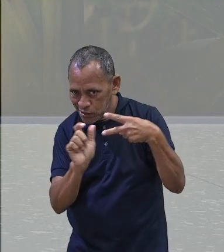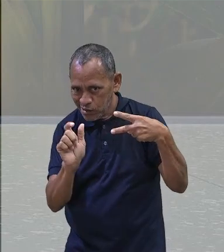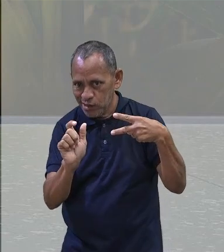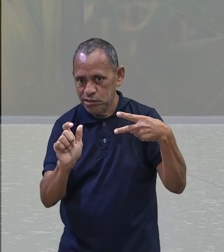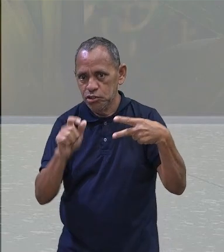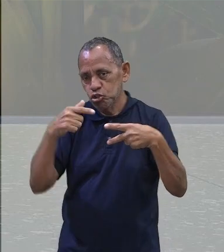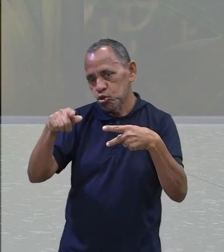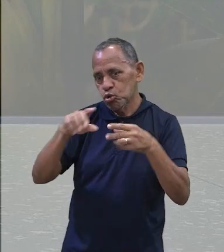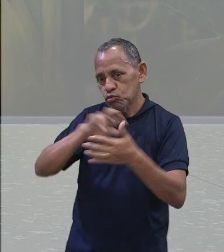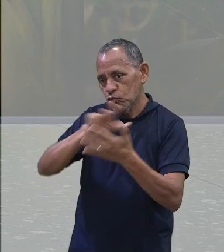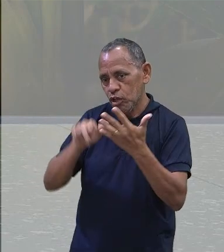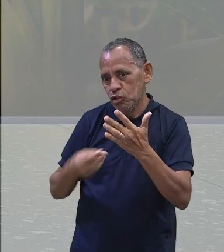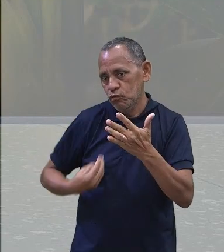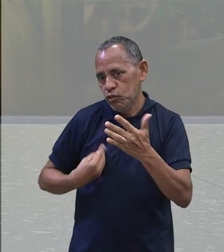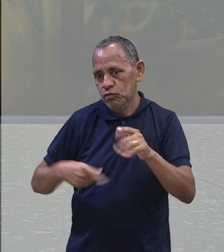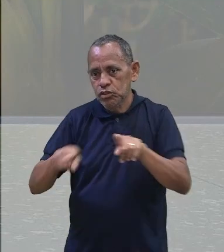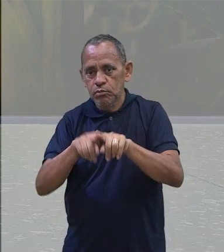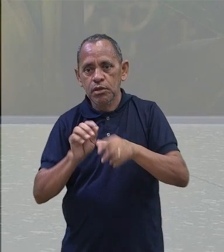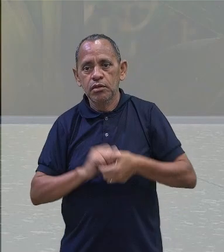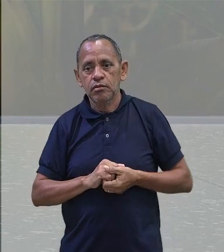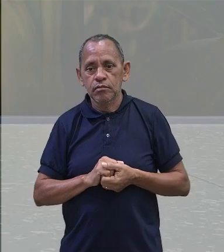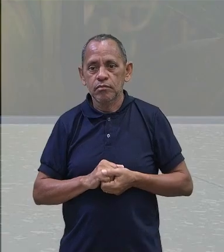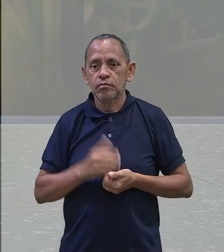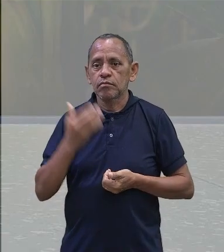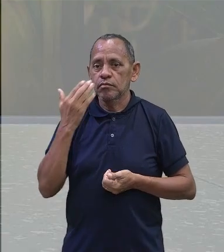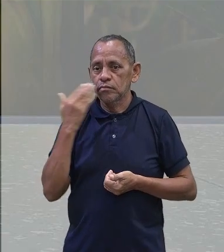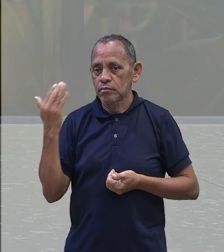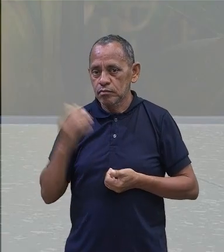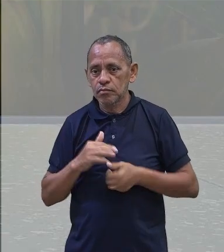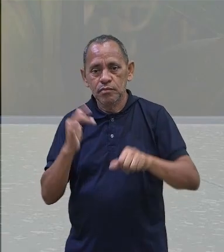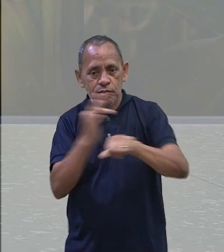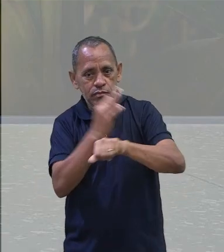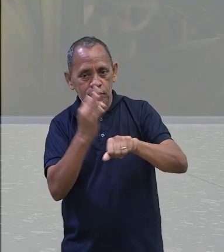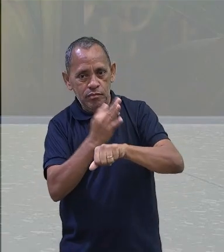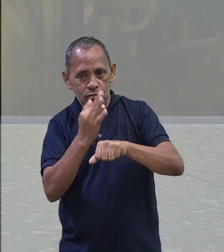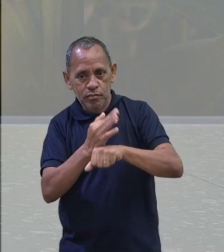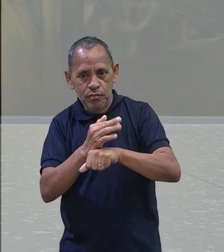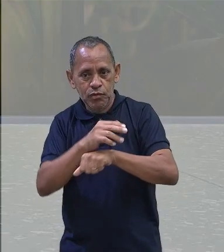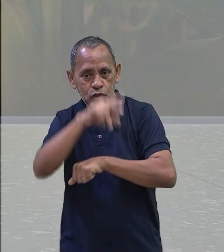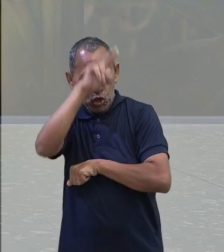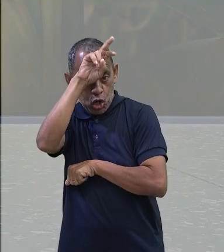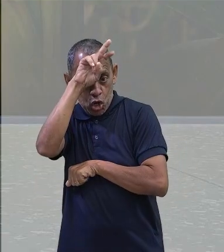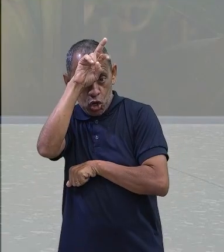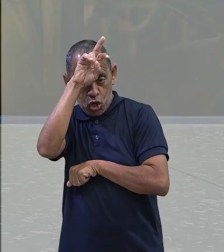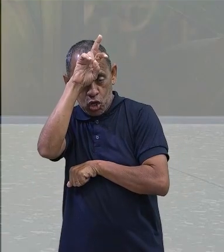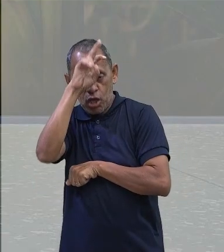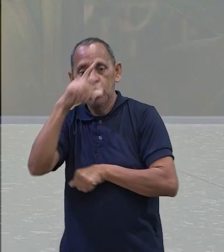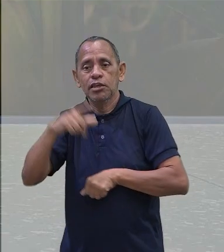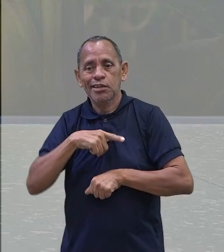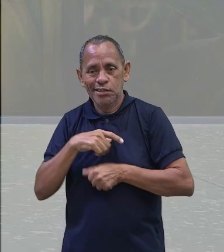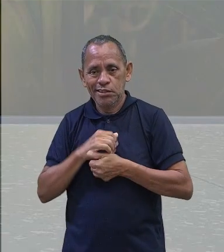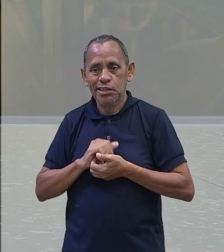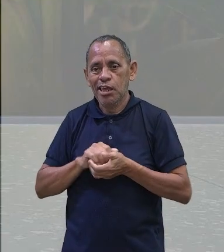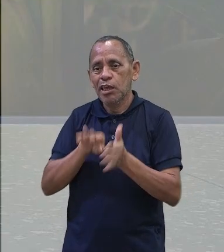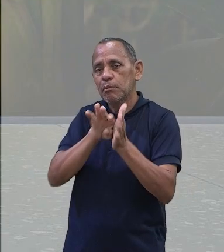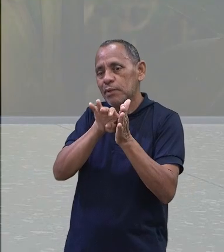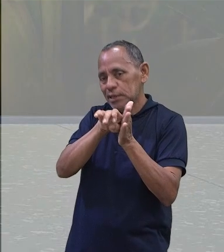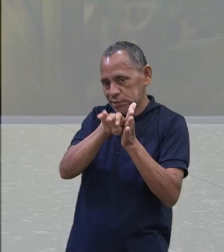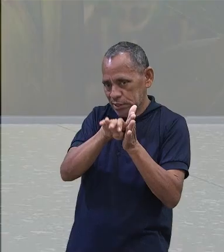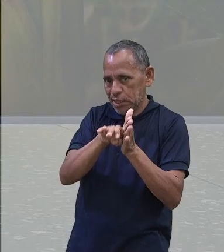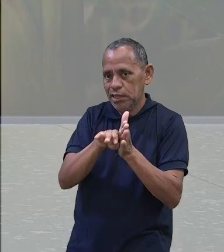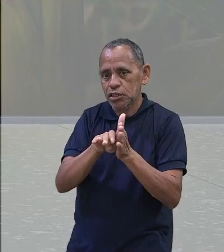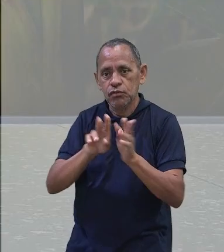transgênico é o milho, que ele é resistente a insetos que recebem, né, um gene de bactéria. E é ele que